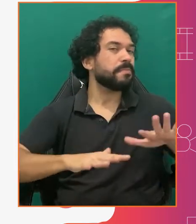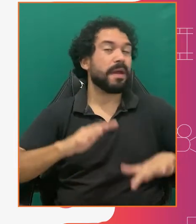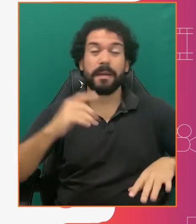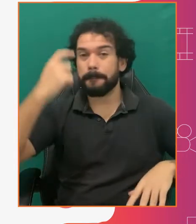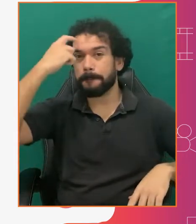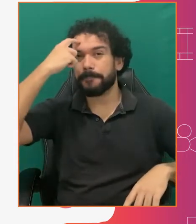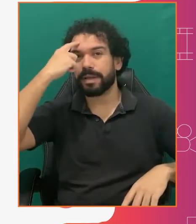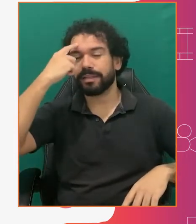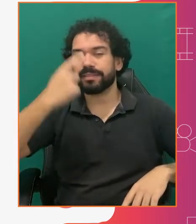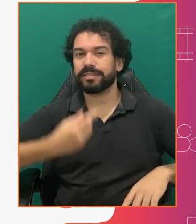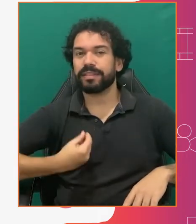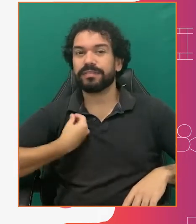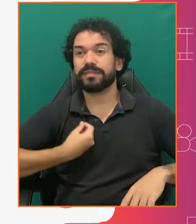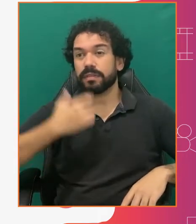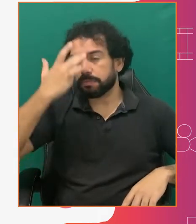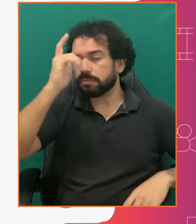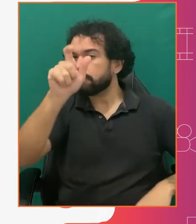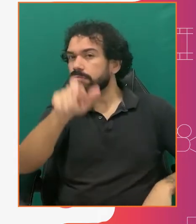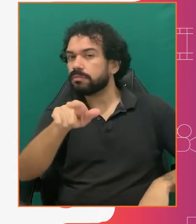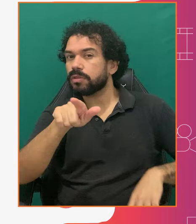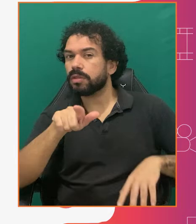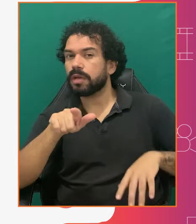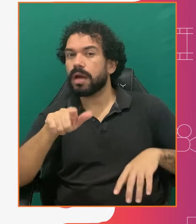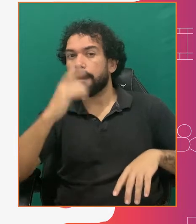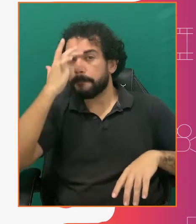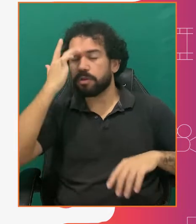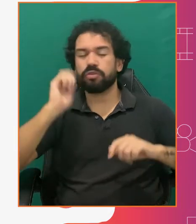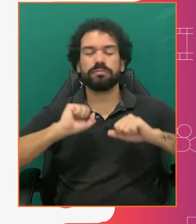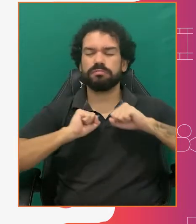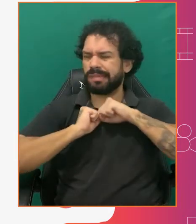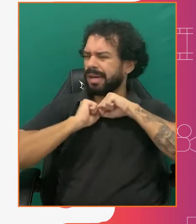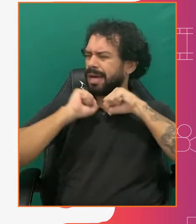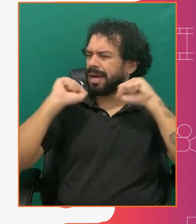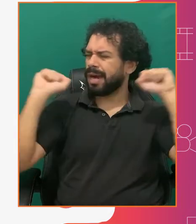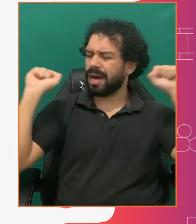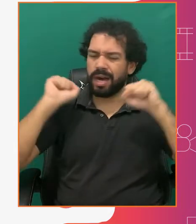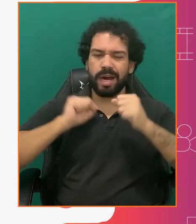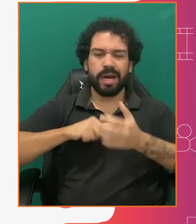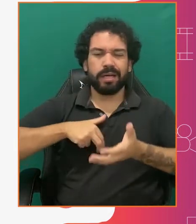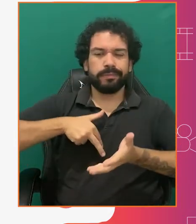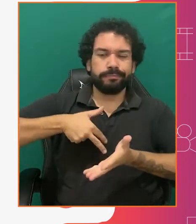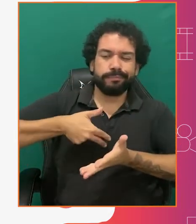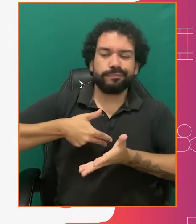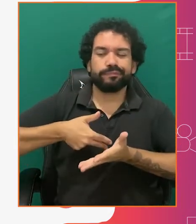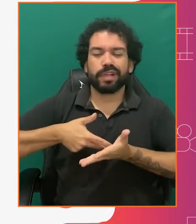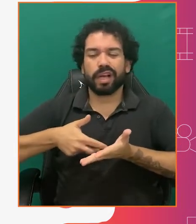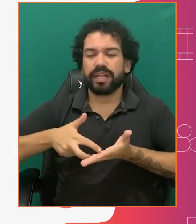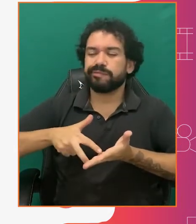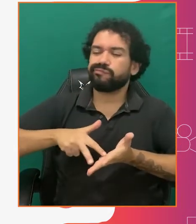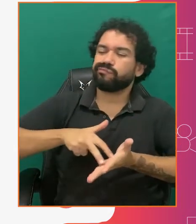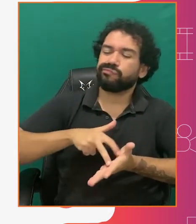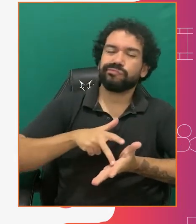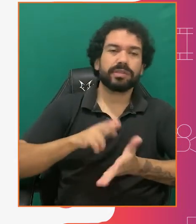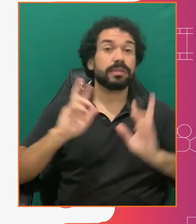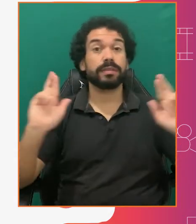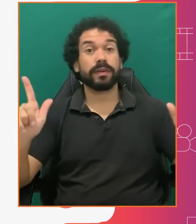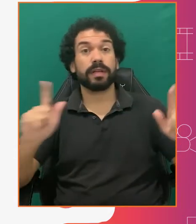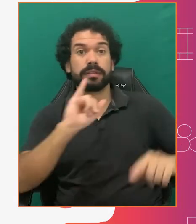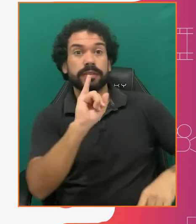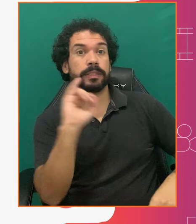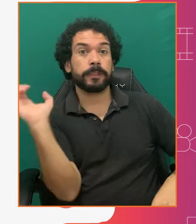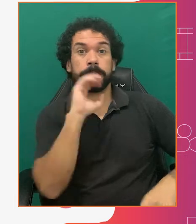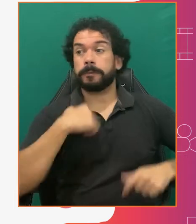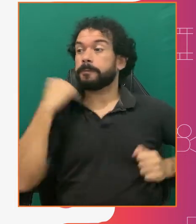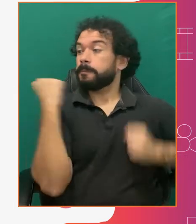a movimentação de alguém que acabou de acordar é diferente de alguém que está com pressa